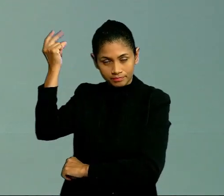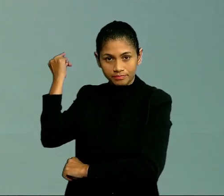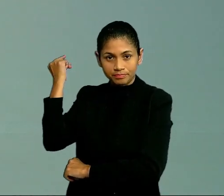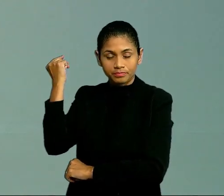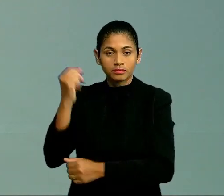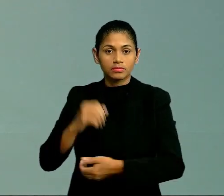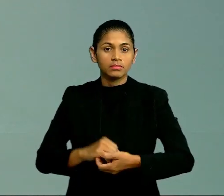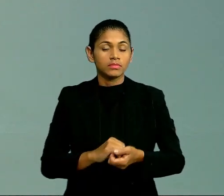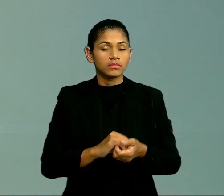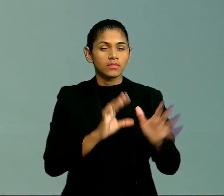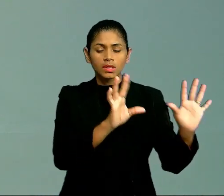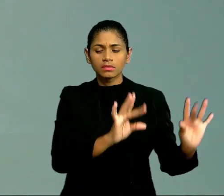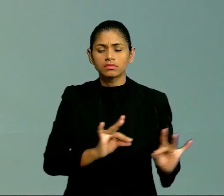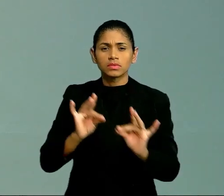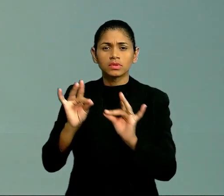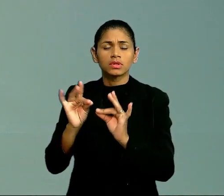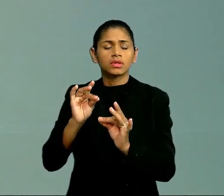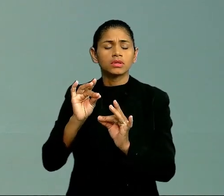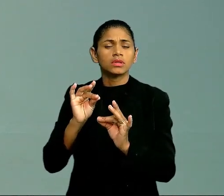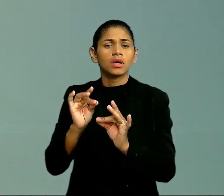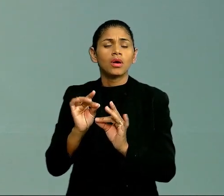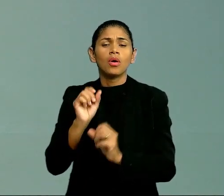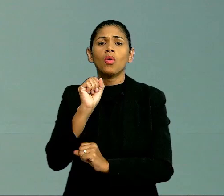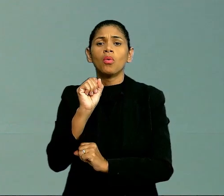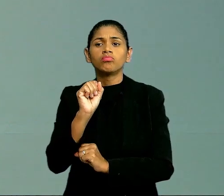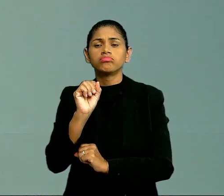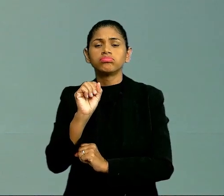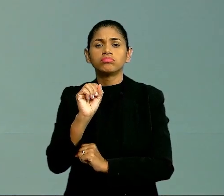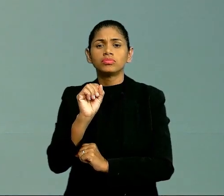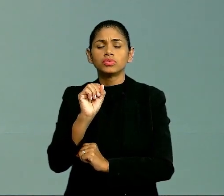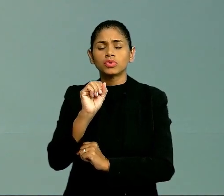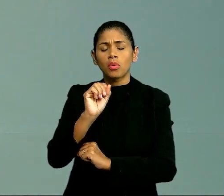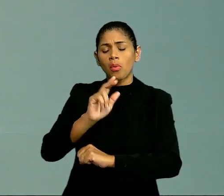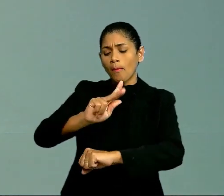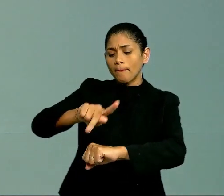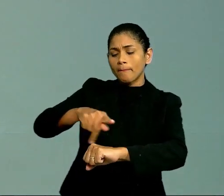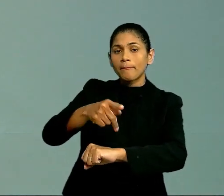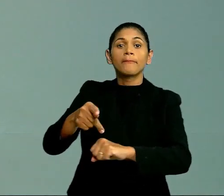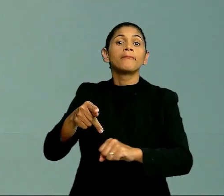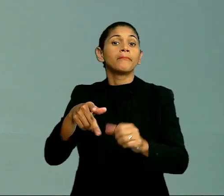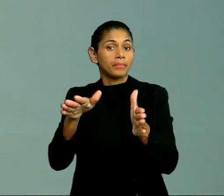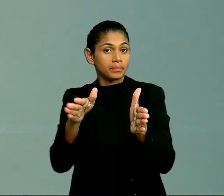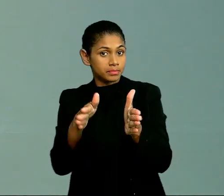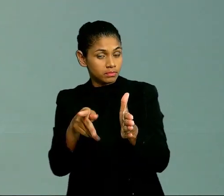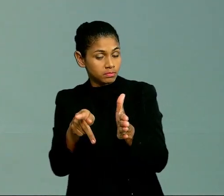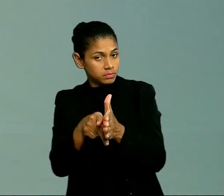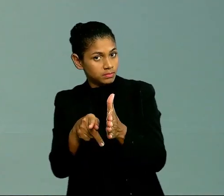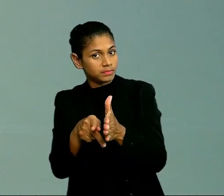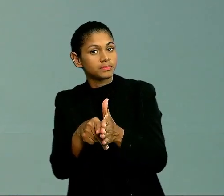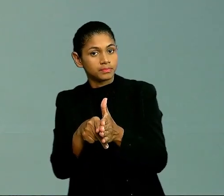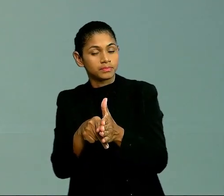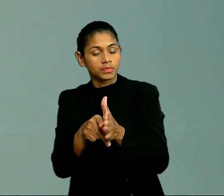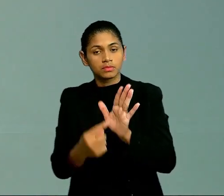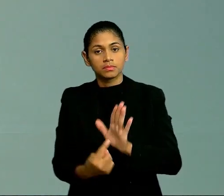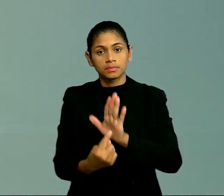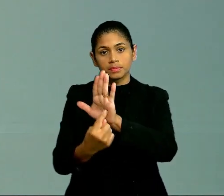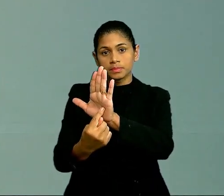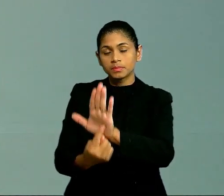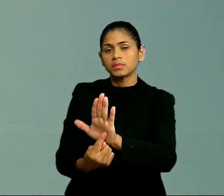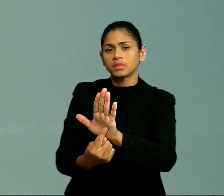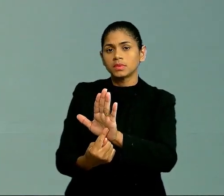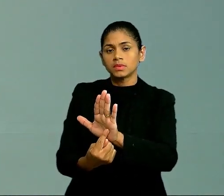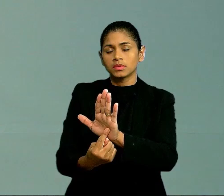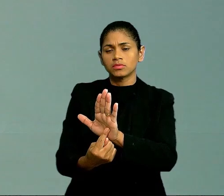trazer símbolo de nacionalidade. Só que esse símbolo de nacionalidade era apresentado de forma